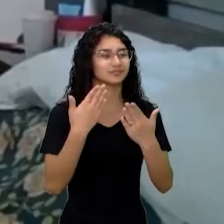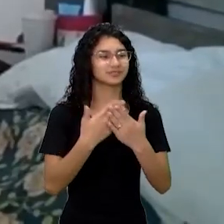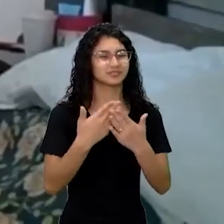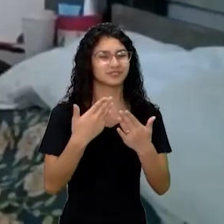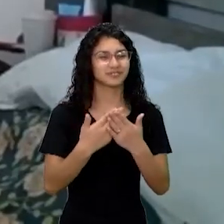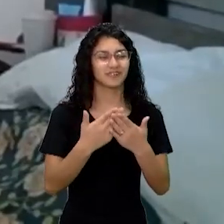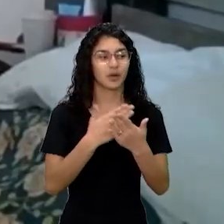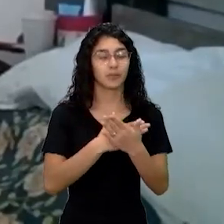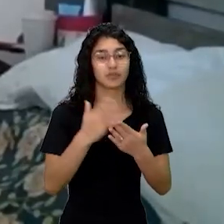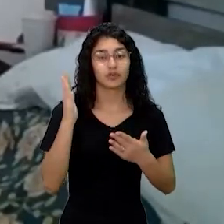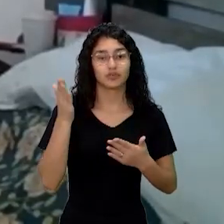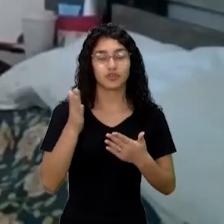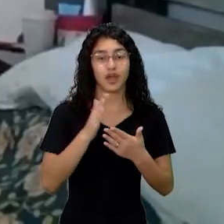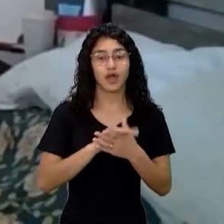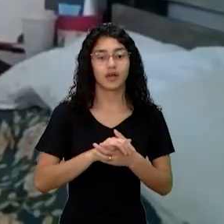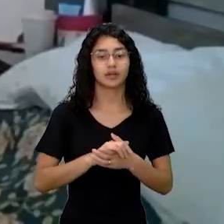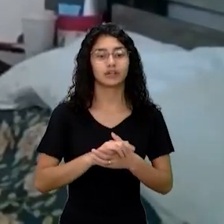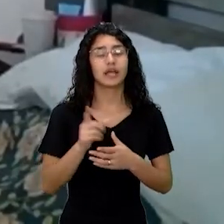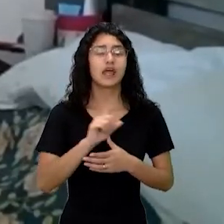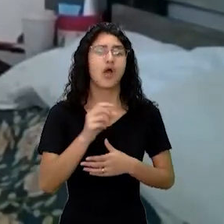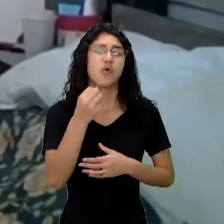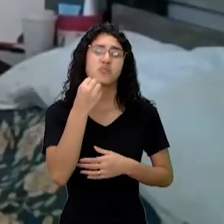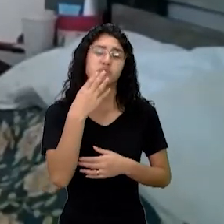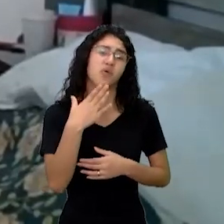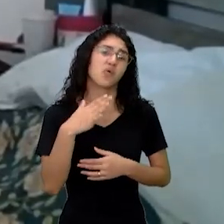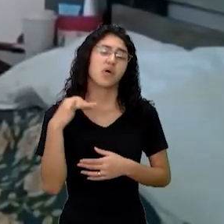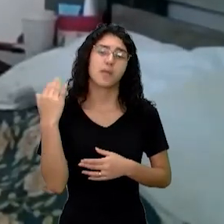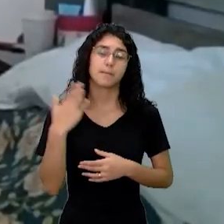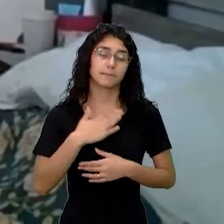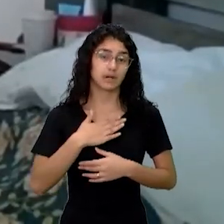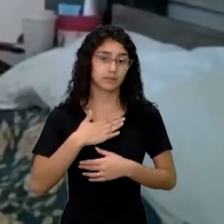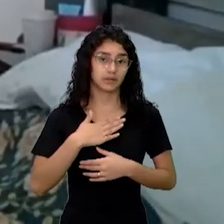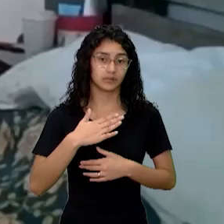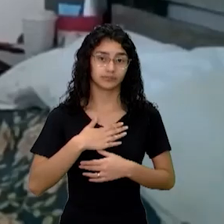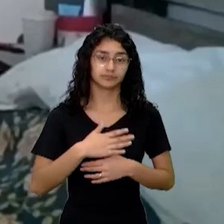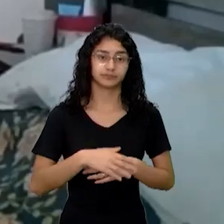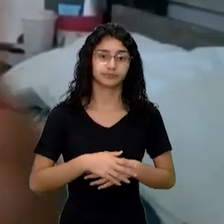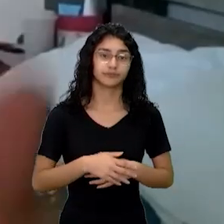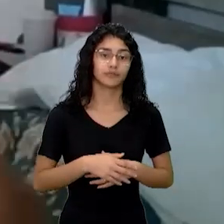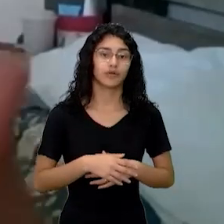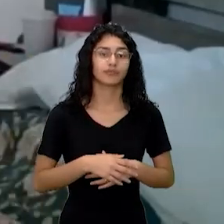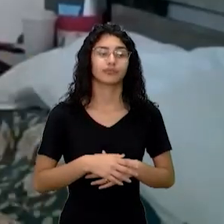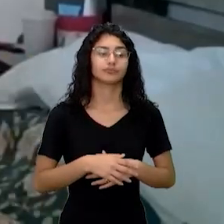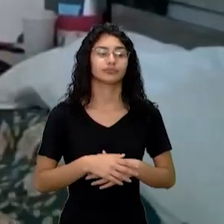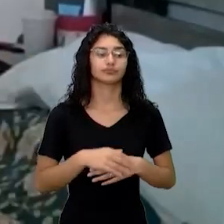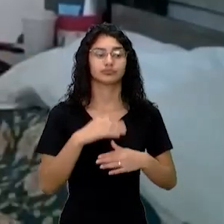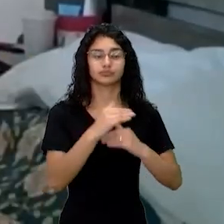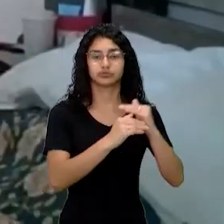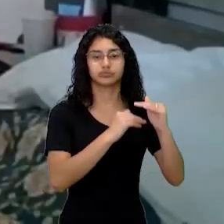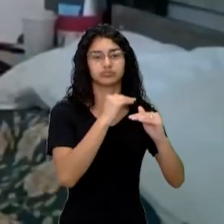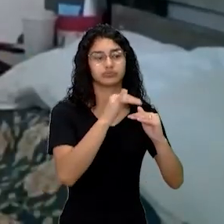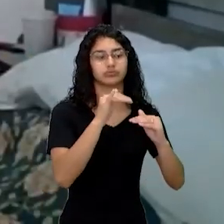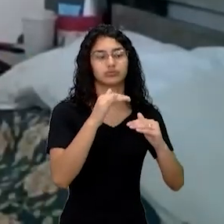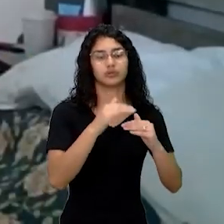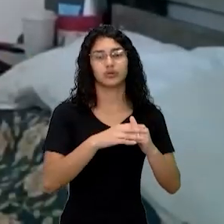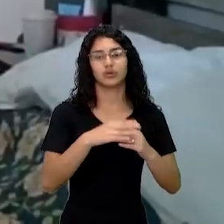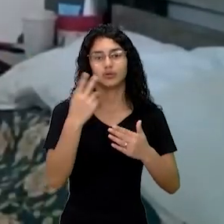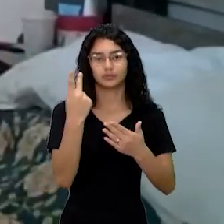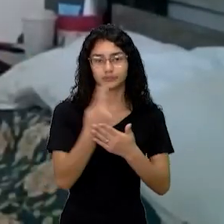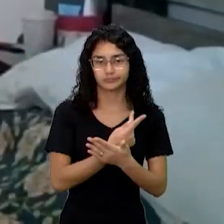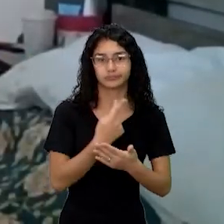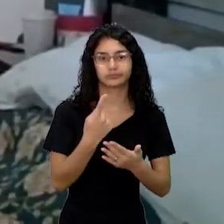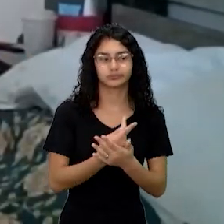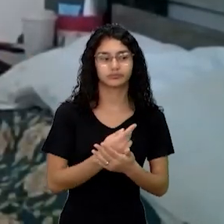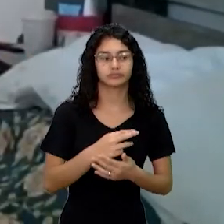no início, a escola não foi tão interessante para mim. Isso foi piorando muito ao longo dos anos, né?